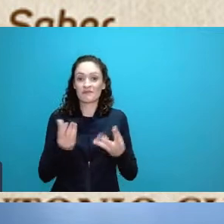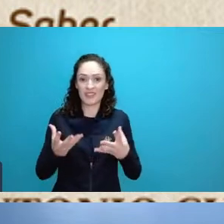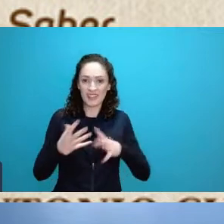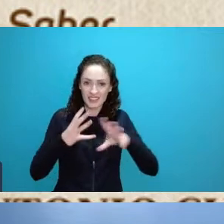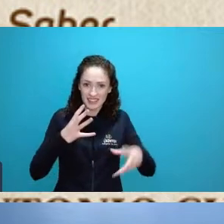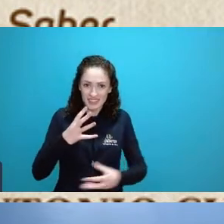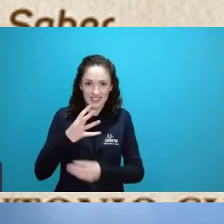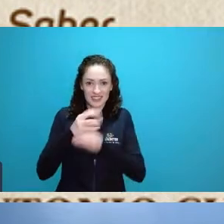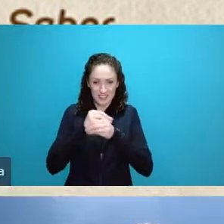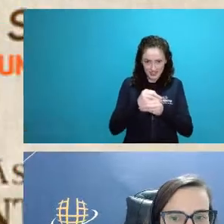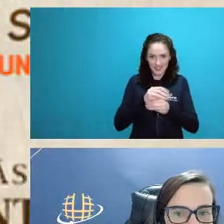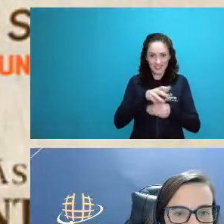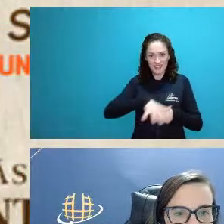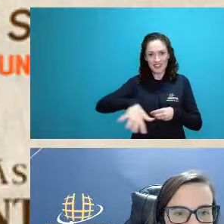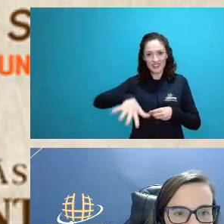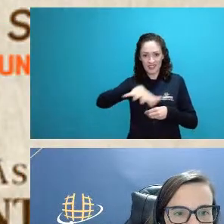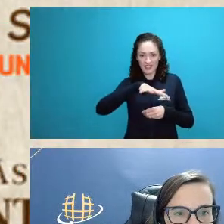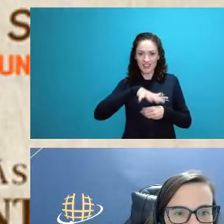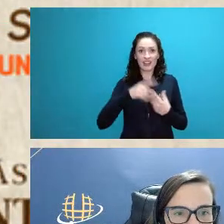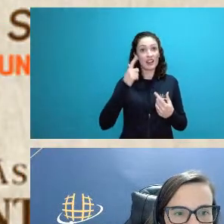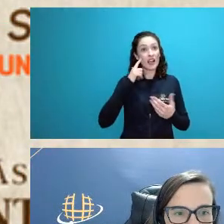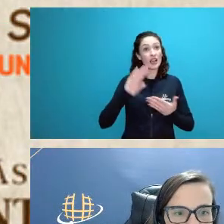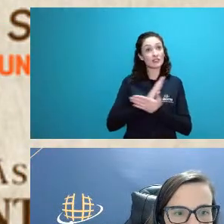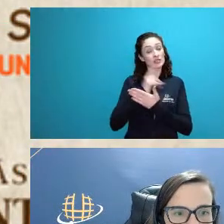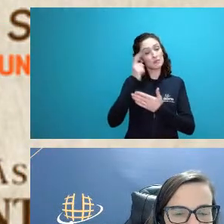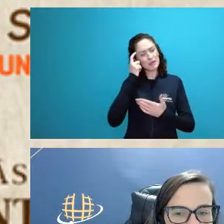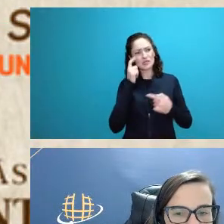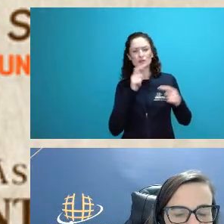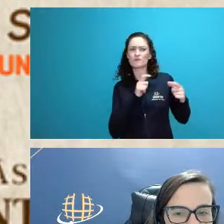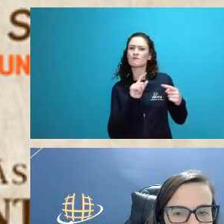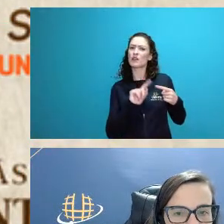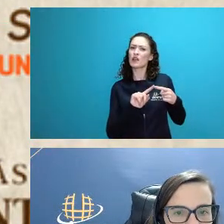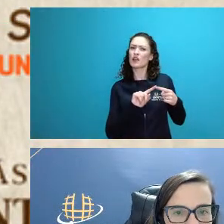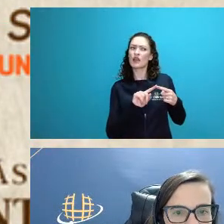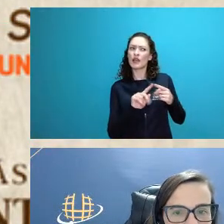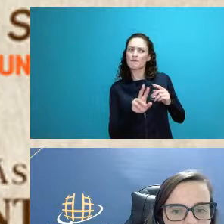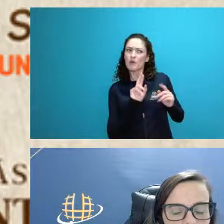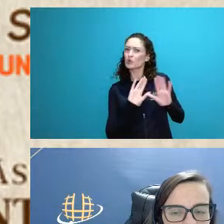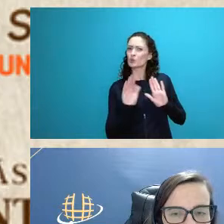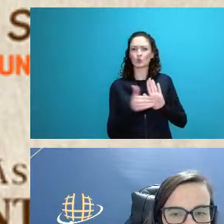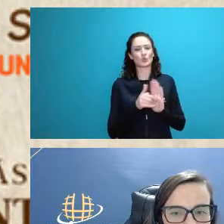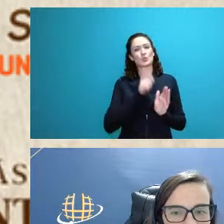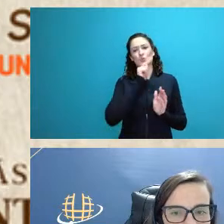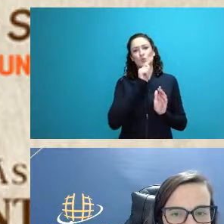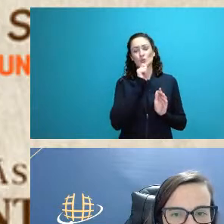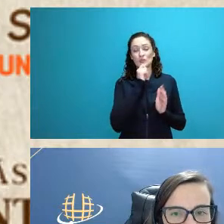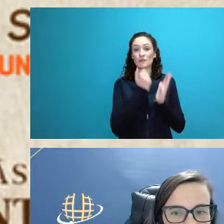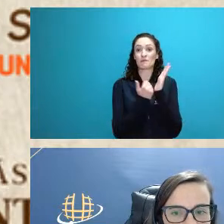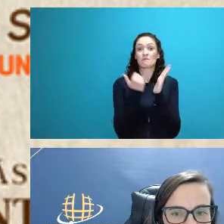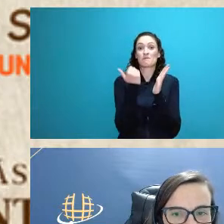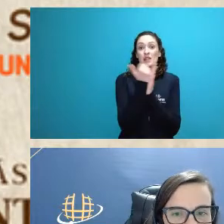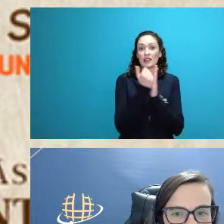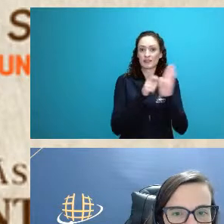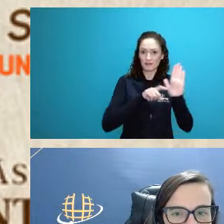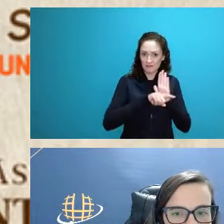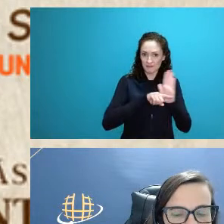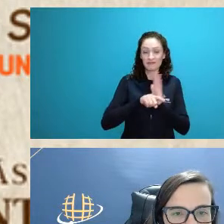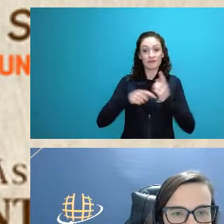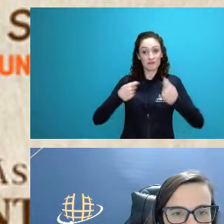as vastas lacunas que nós temos ainda para entender tanto o